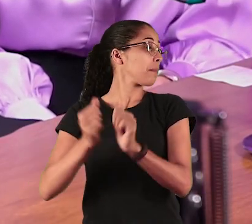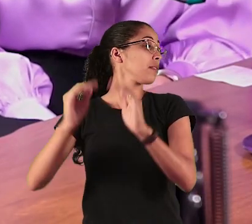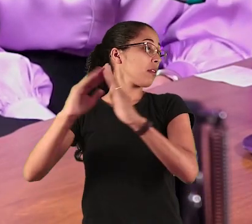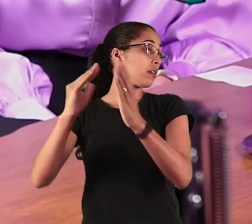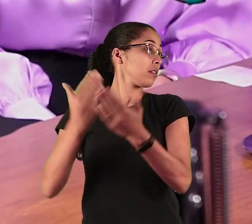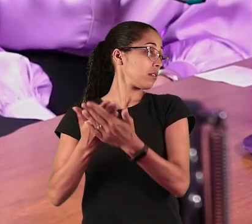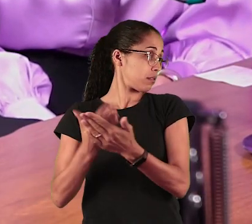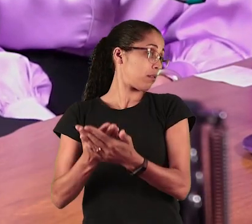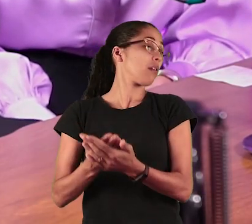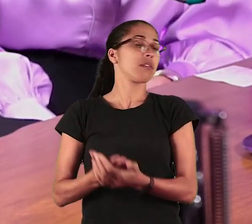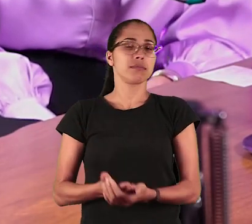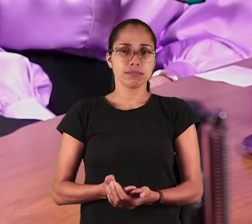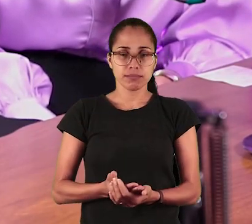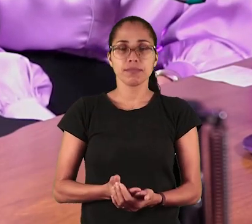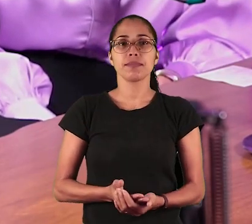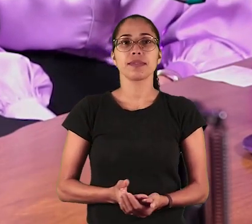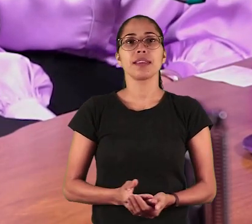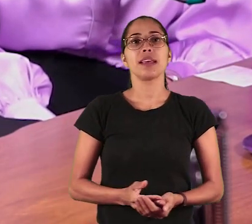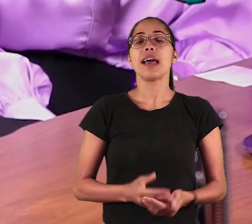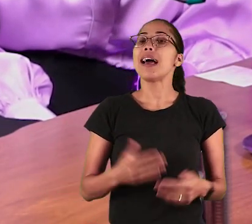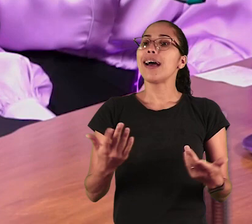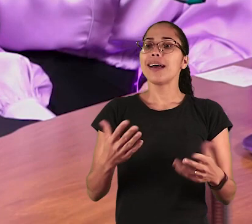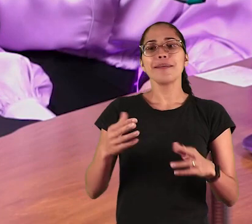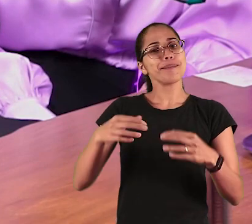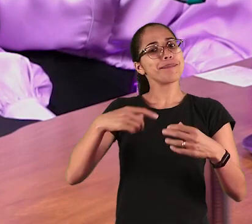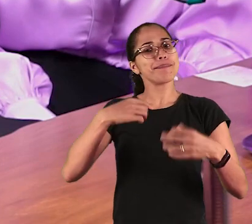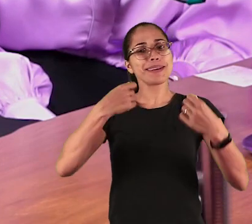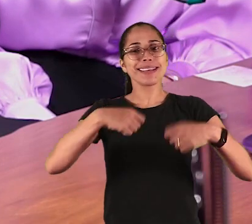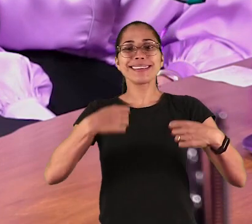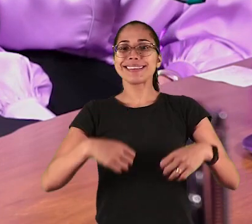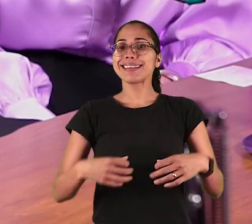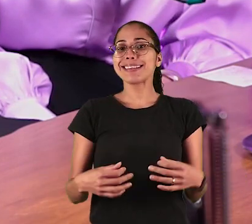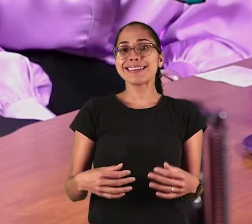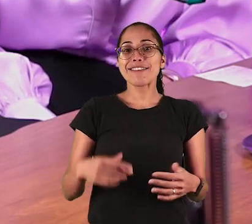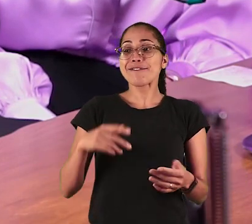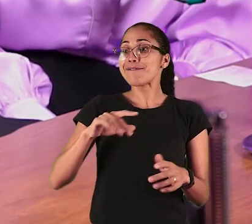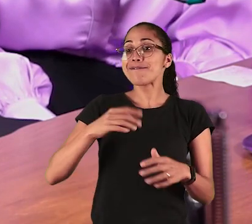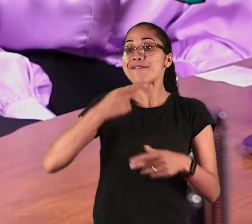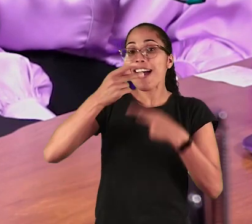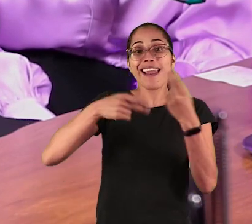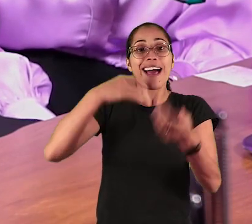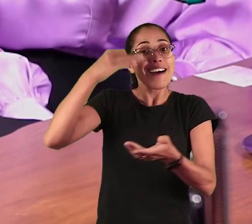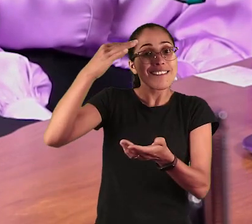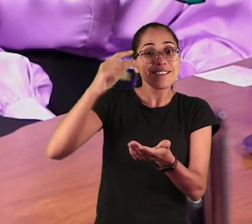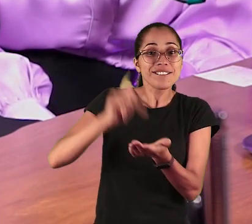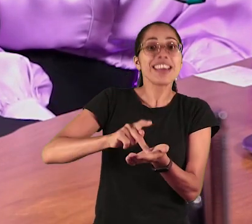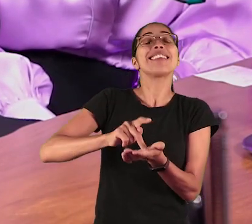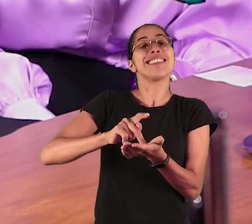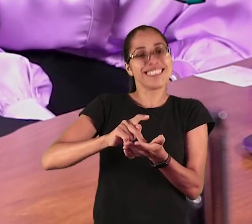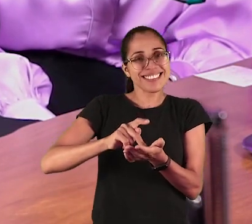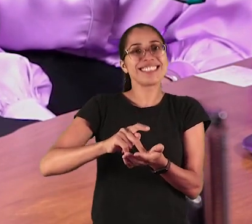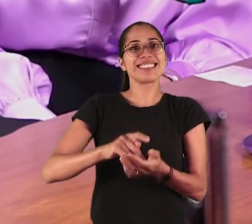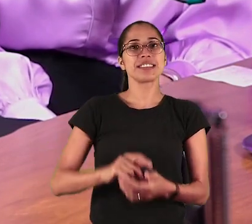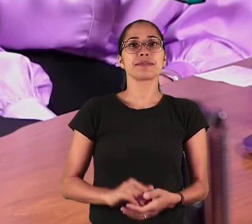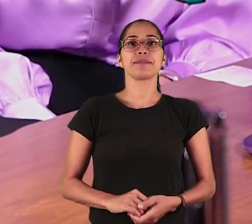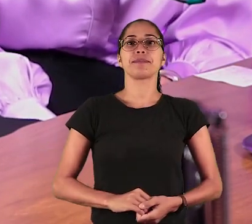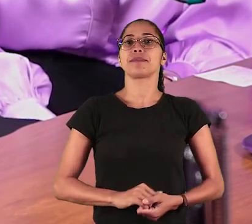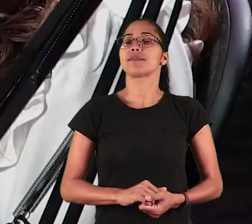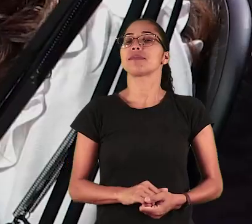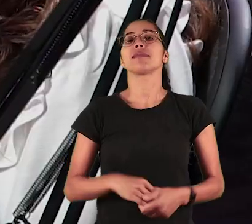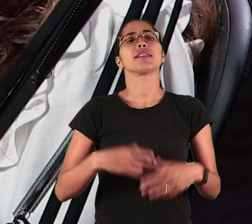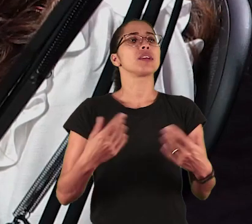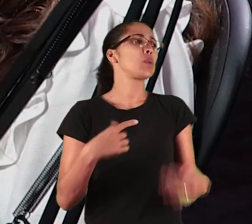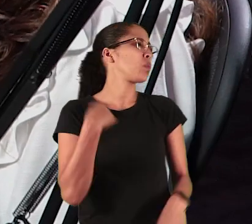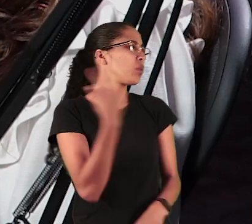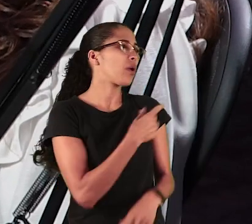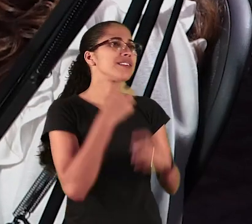queria muito estar nesse evento é um tema que eu gosto mas é o meu negociável e normalizar essas coisas também eu acho que a gente